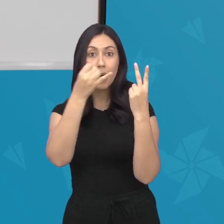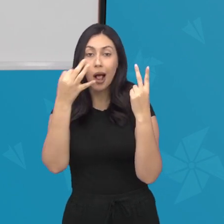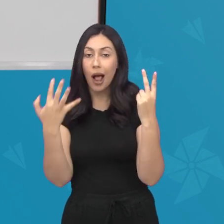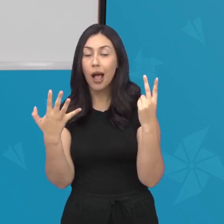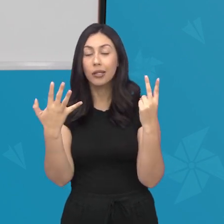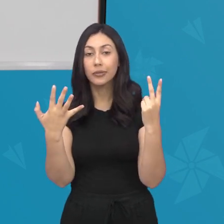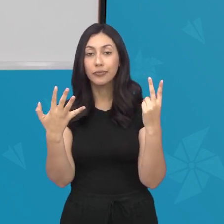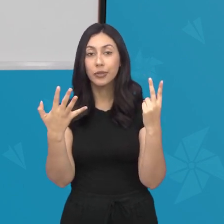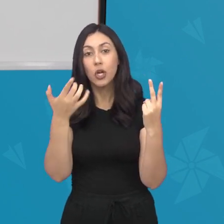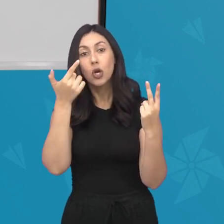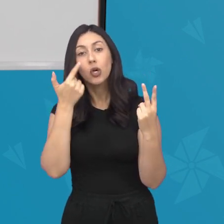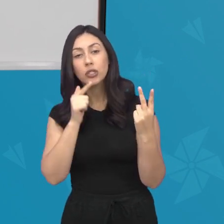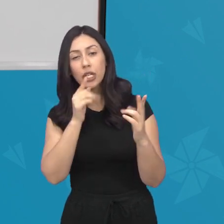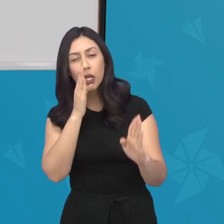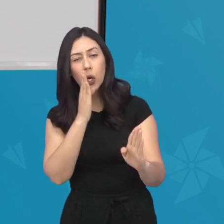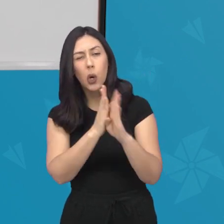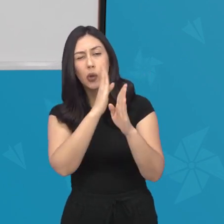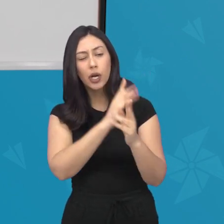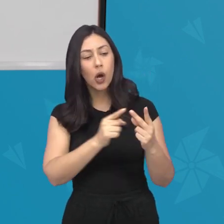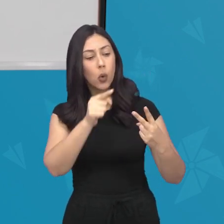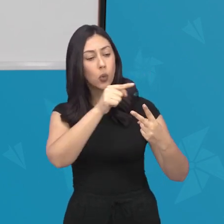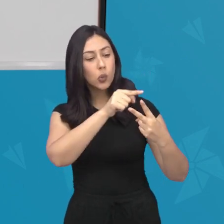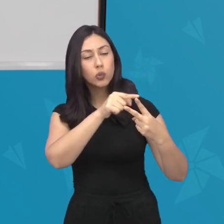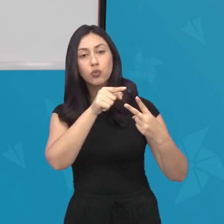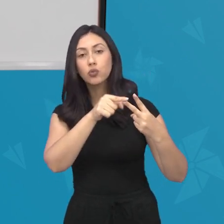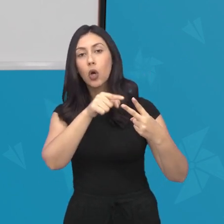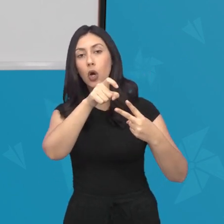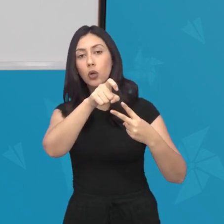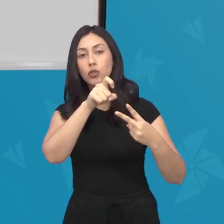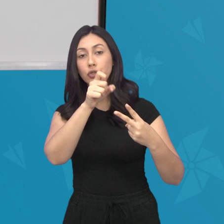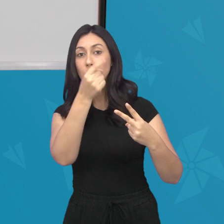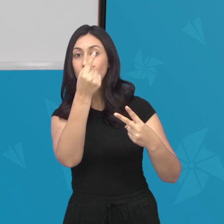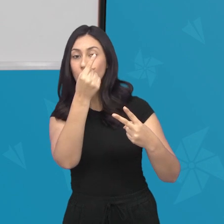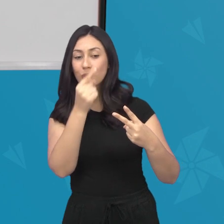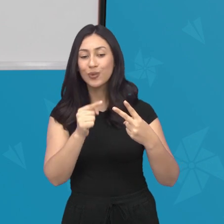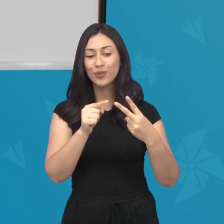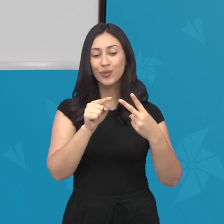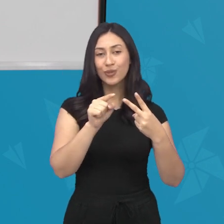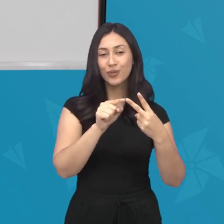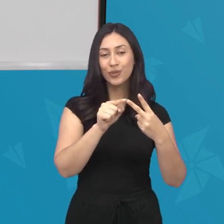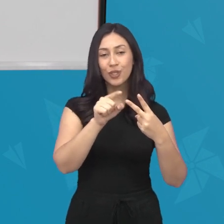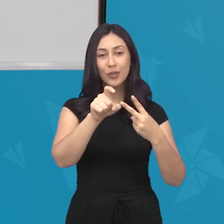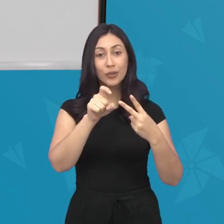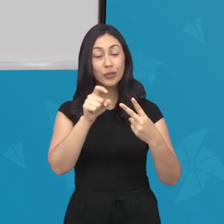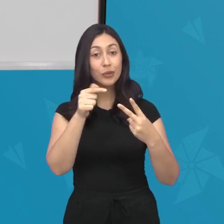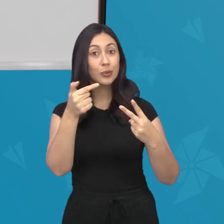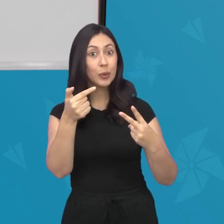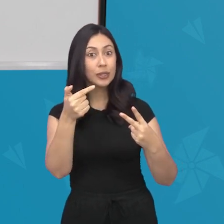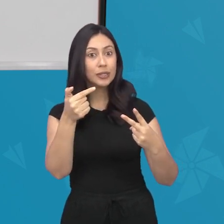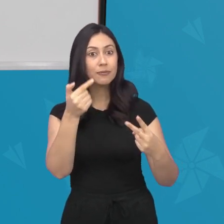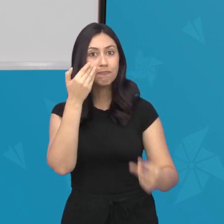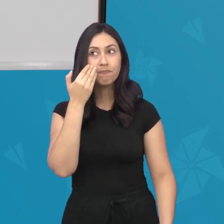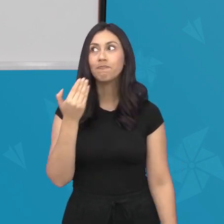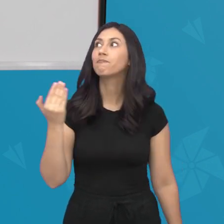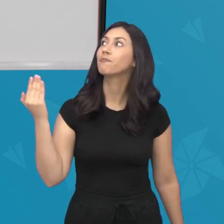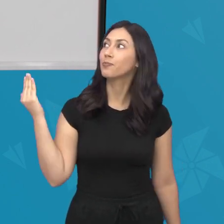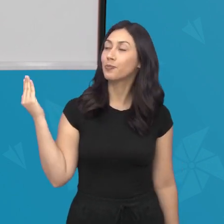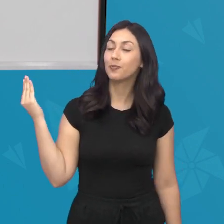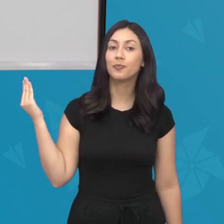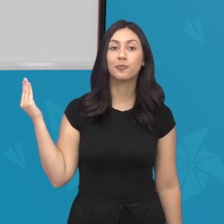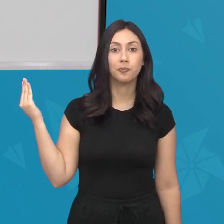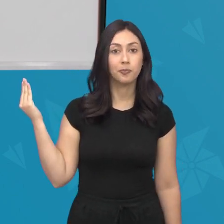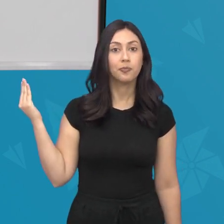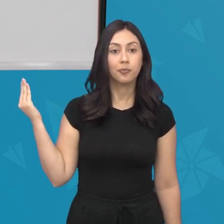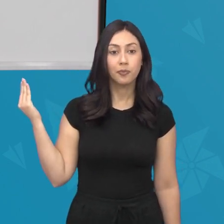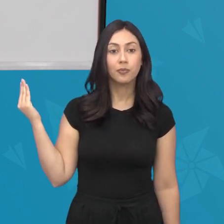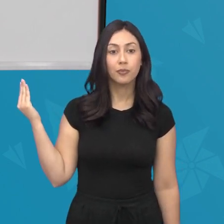você consegue achar as raízes dessa equação aqui, usando essa metodologia aqui, né? Onde os